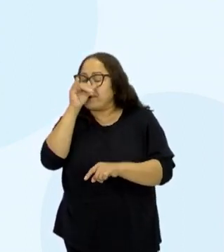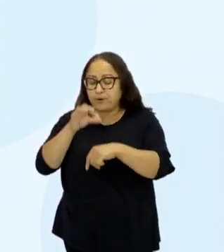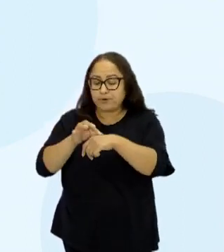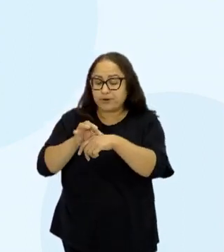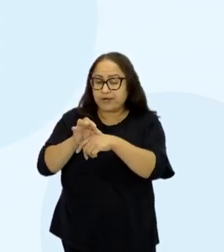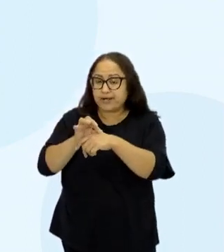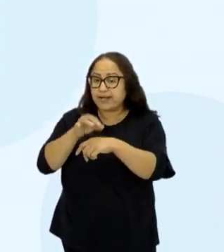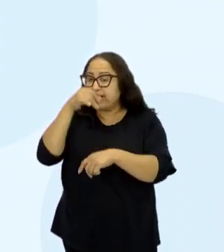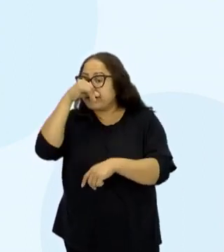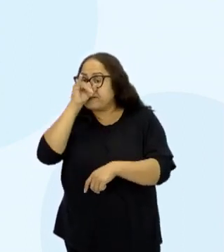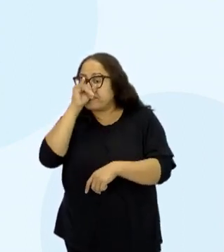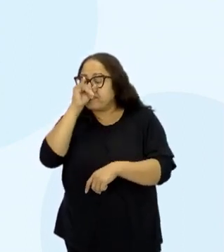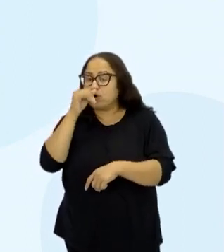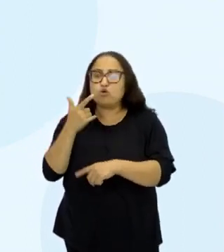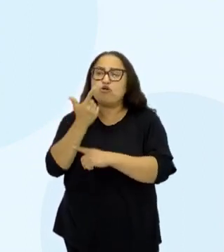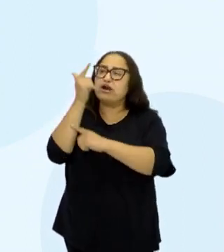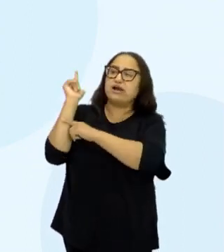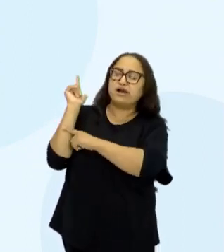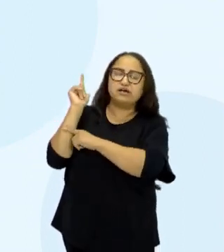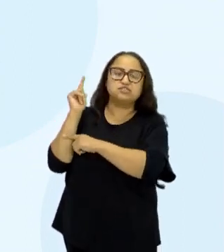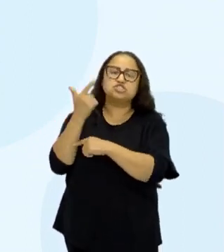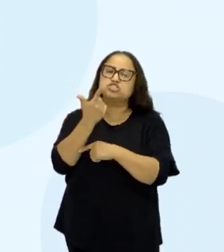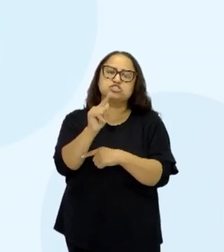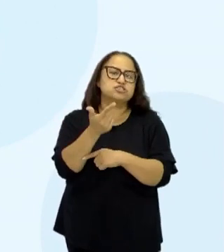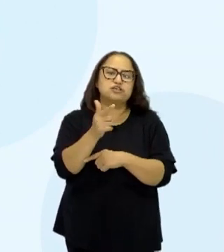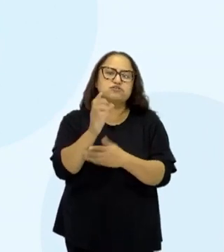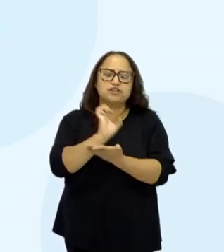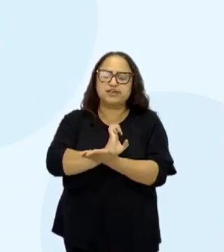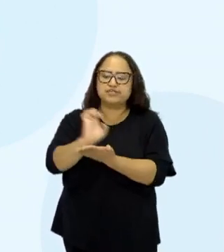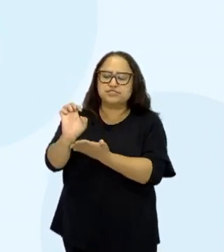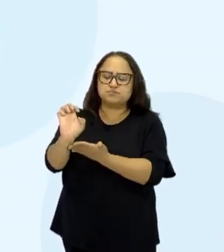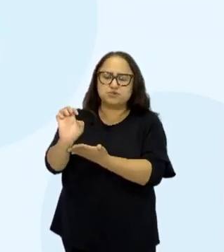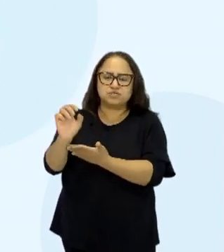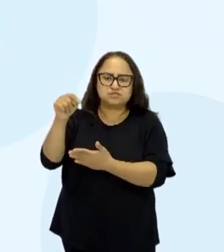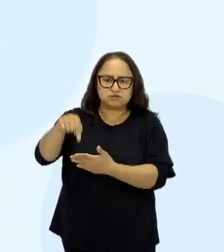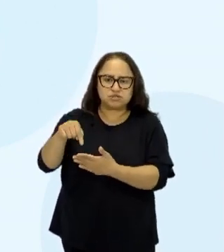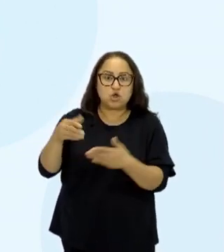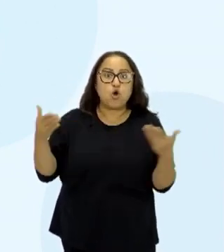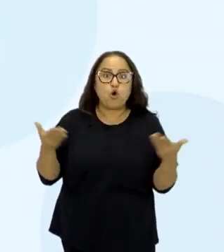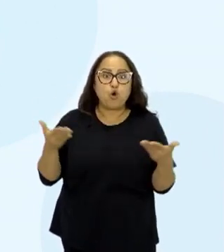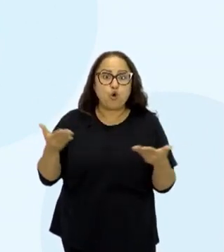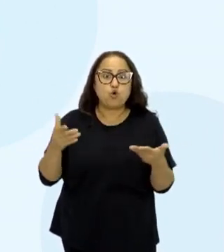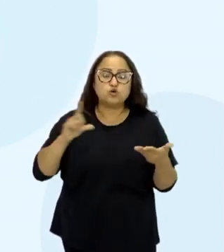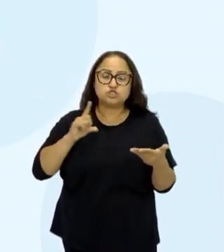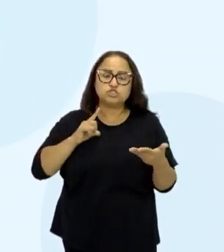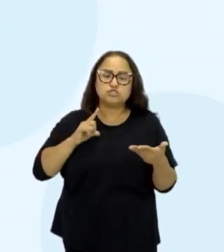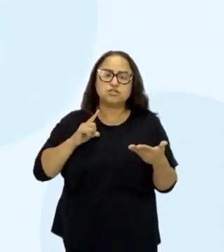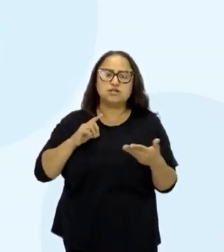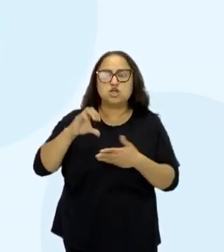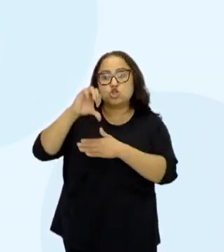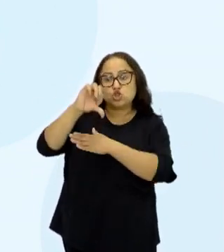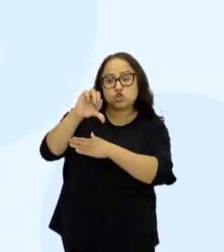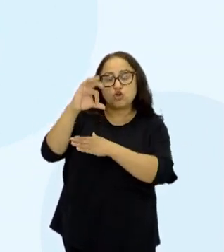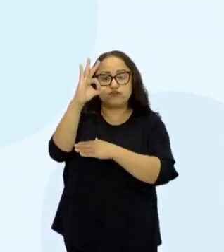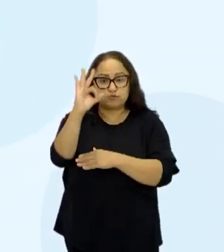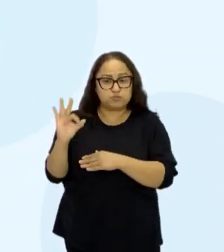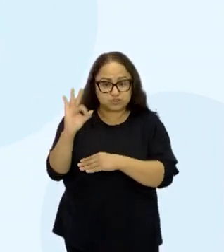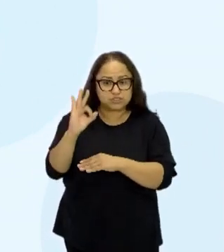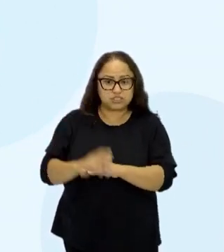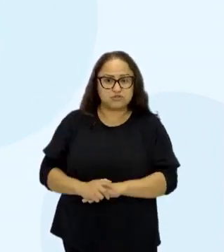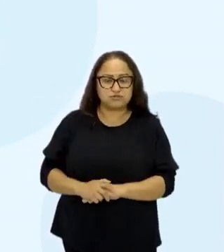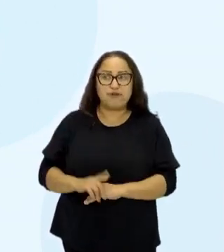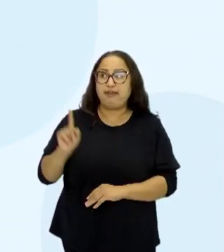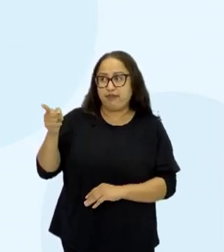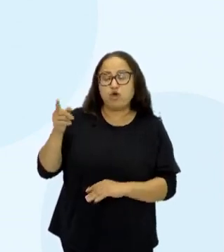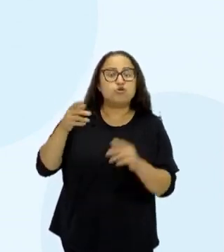antes praticamente não se tinha exportação de carne suína no Brasil, hoje está aí no patamar de 9%. Então é isso que o professor